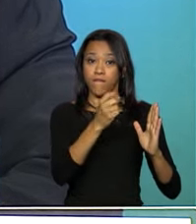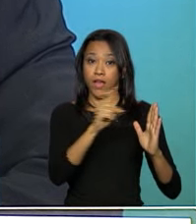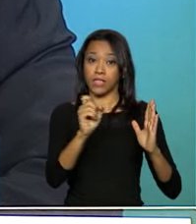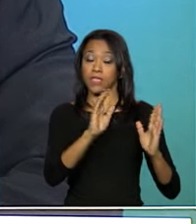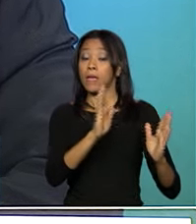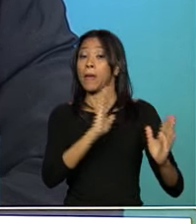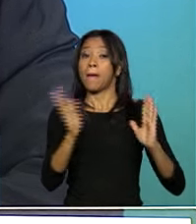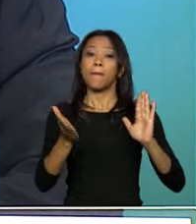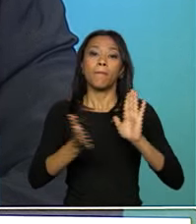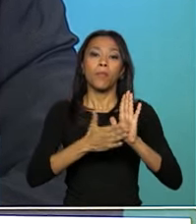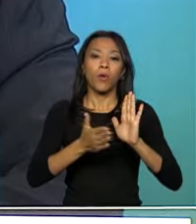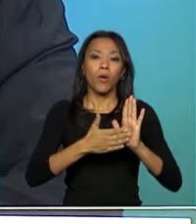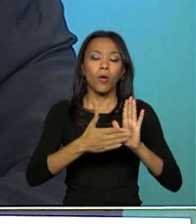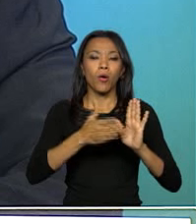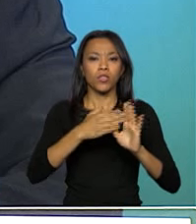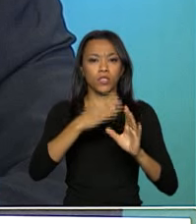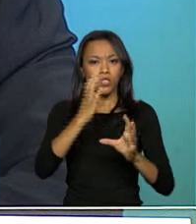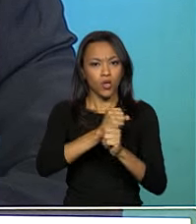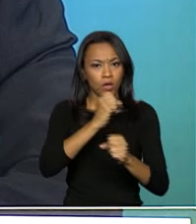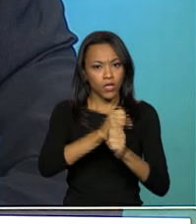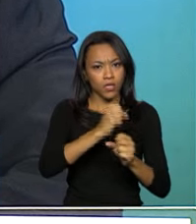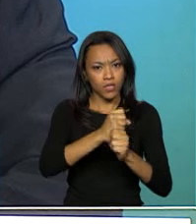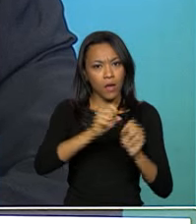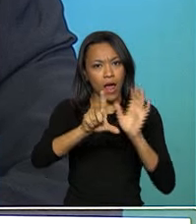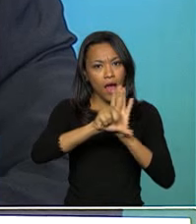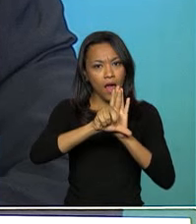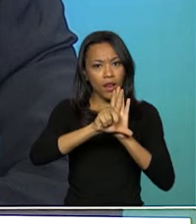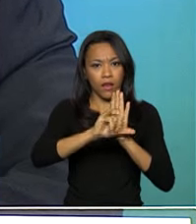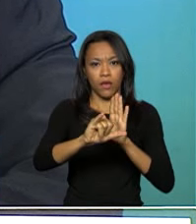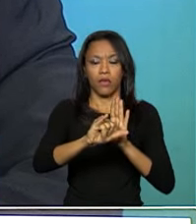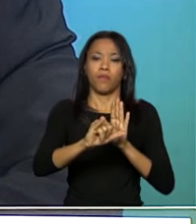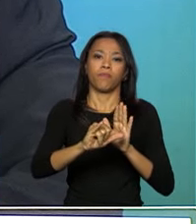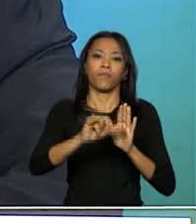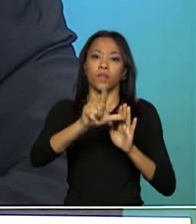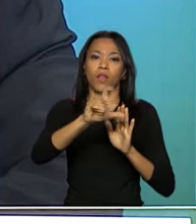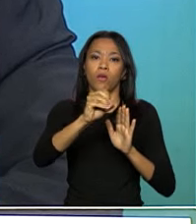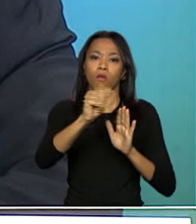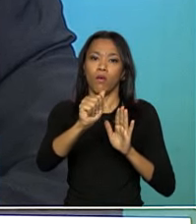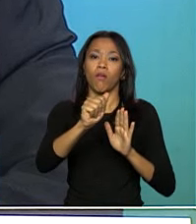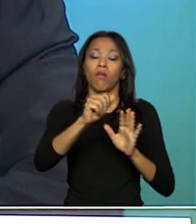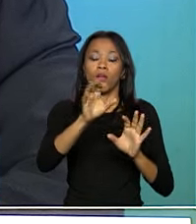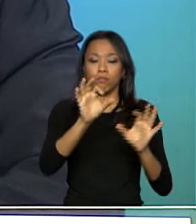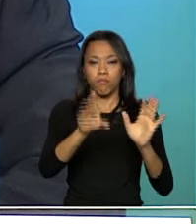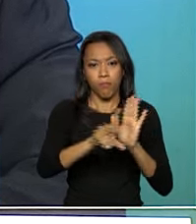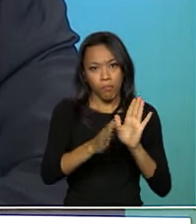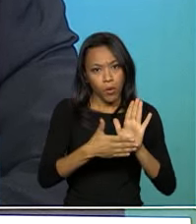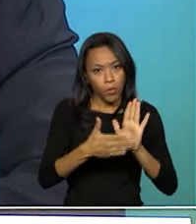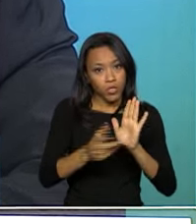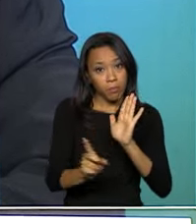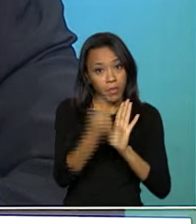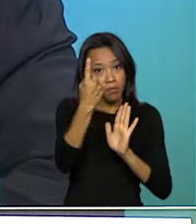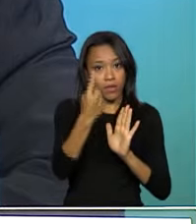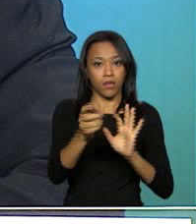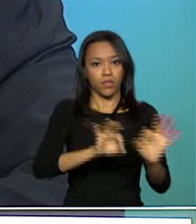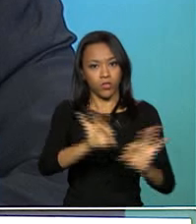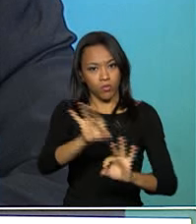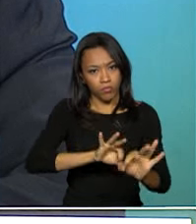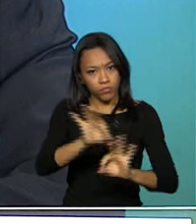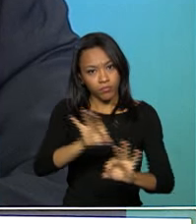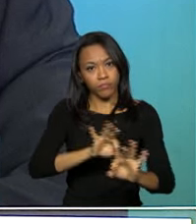orçamentária a ser enviada ao congresso nacional que ela é enviada até o final de agosto é a primeira proposta orçamentária deste mandato